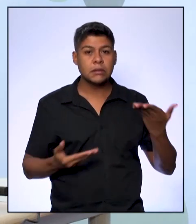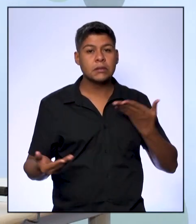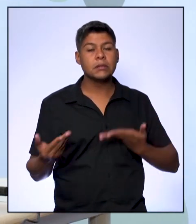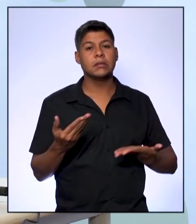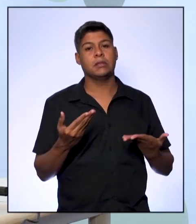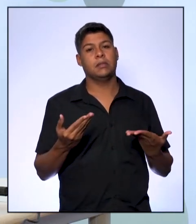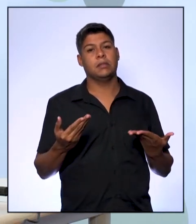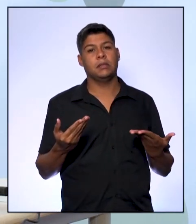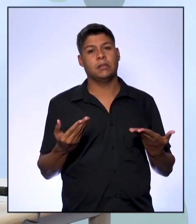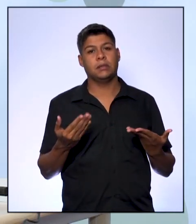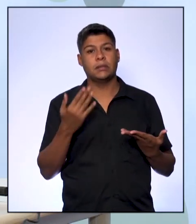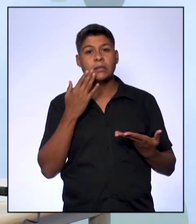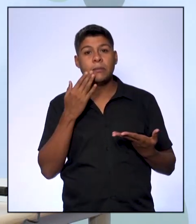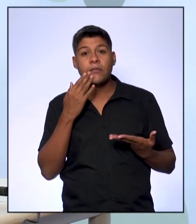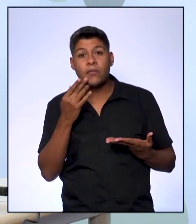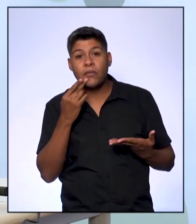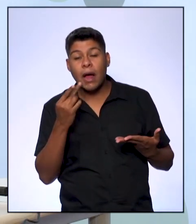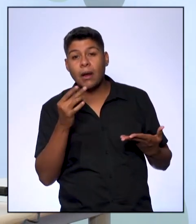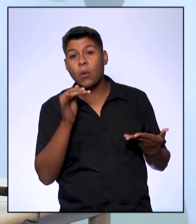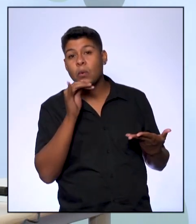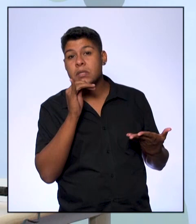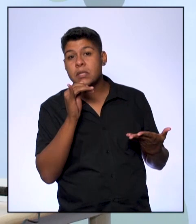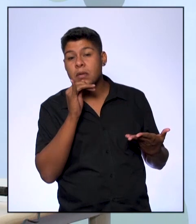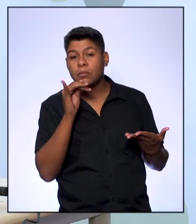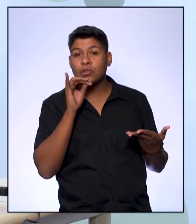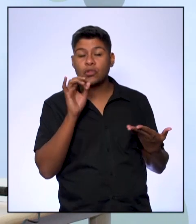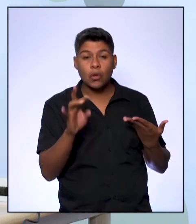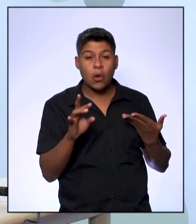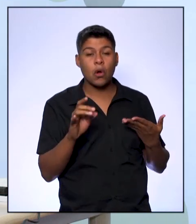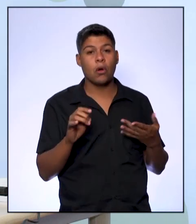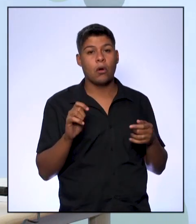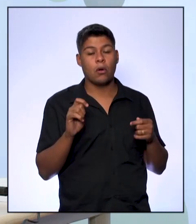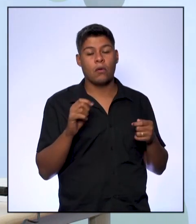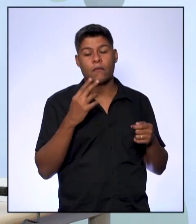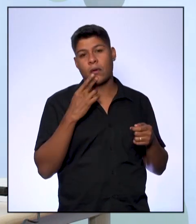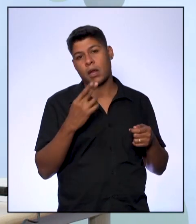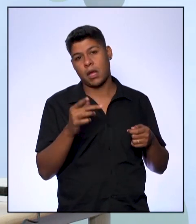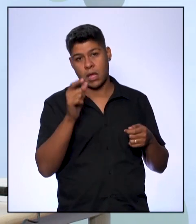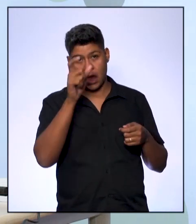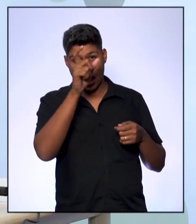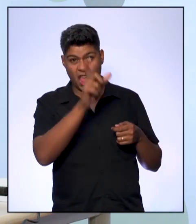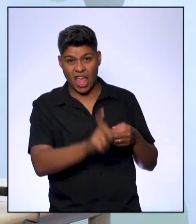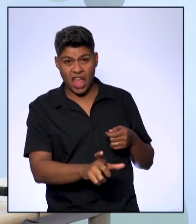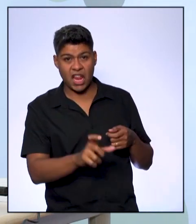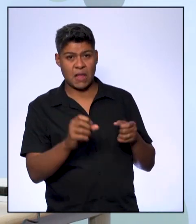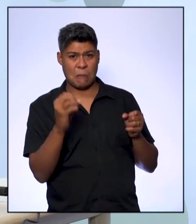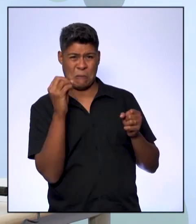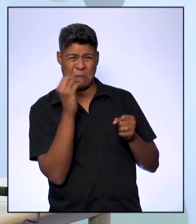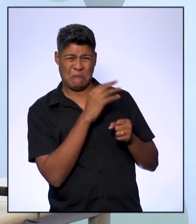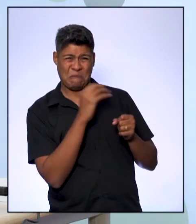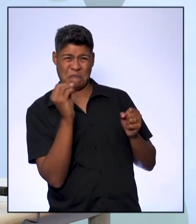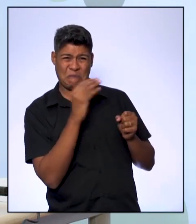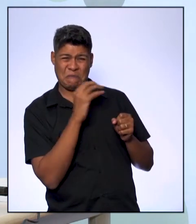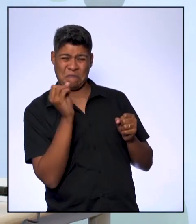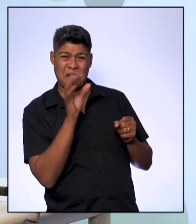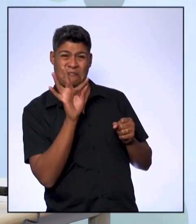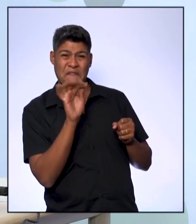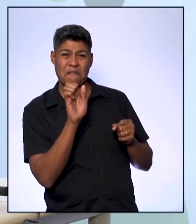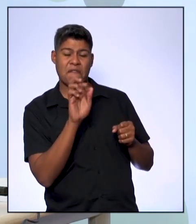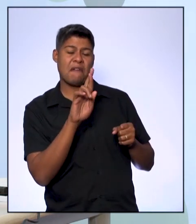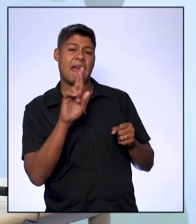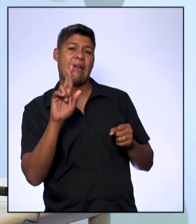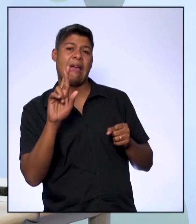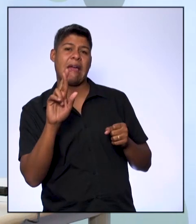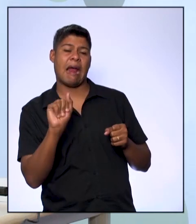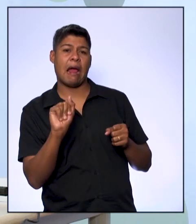e semelhança quando eu citei lá o exemplo só para a gente poder falar ele é uma fera eu poderia